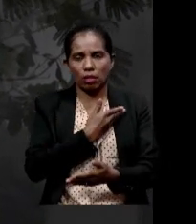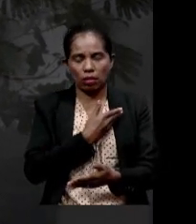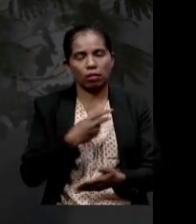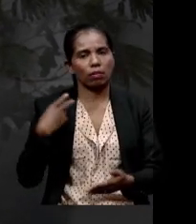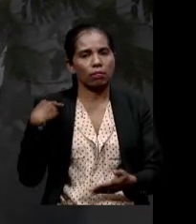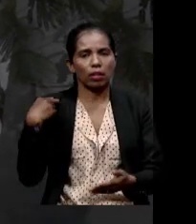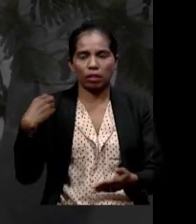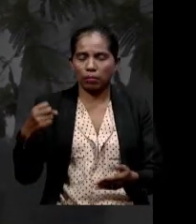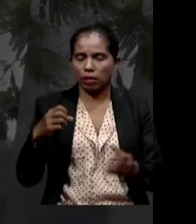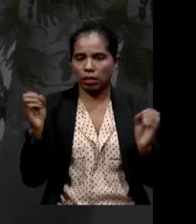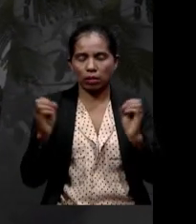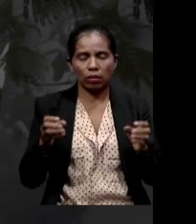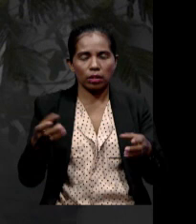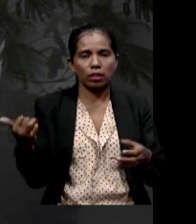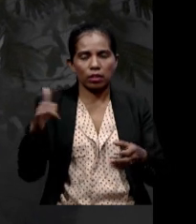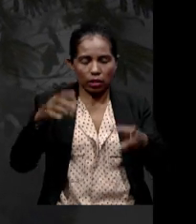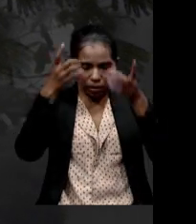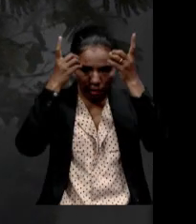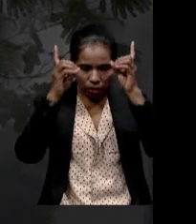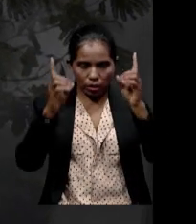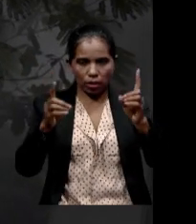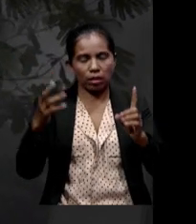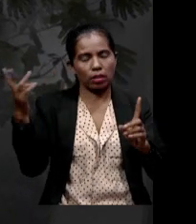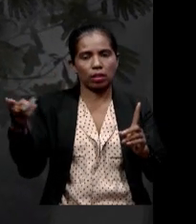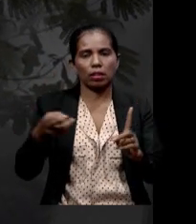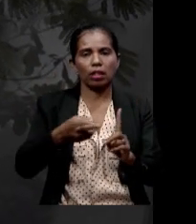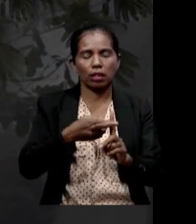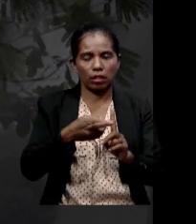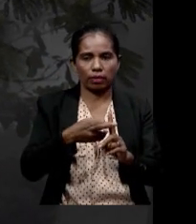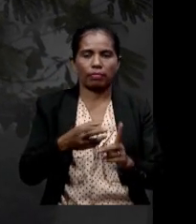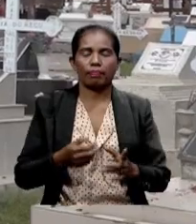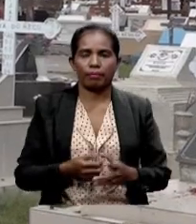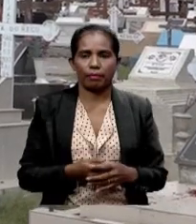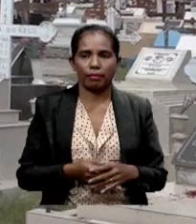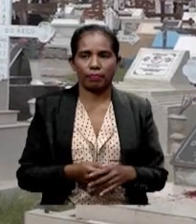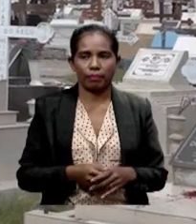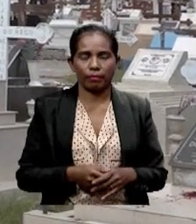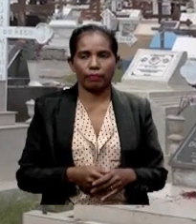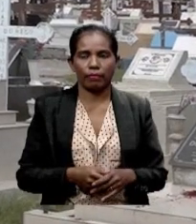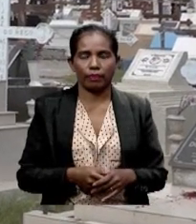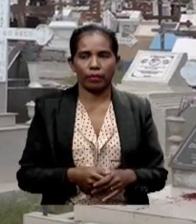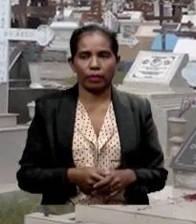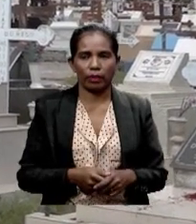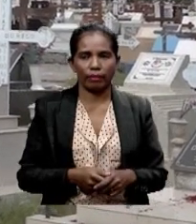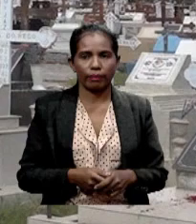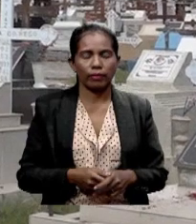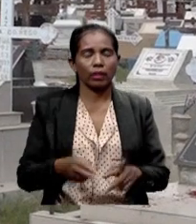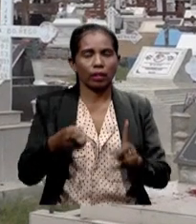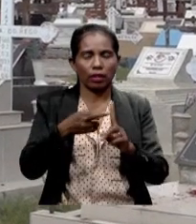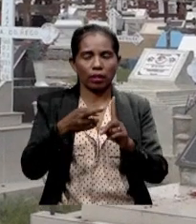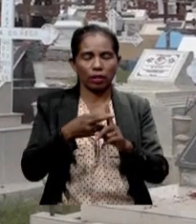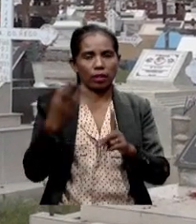de Síria. Notícia não é malo, isso é Santa Cruz, para isso. Total coveiro nebe ativo e cemitério